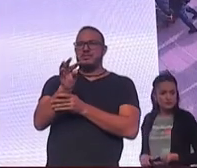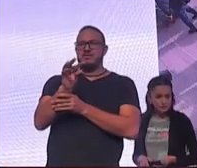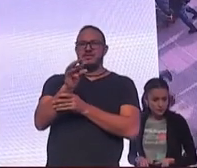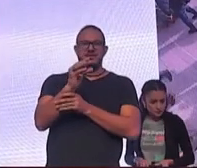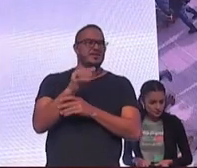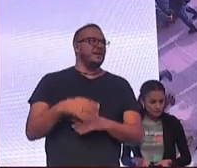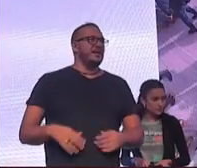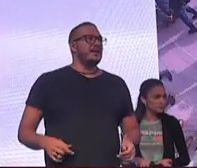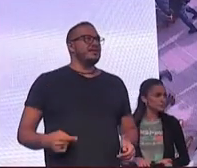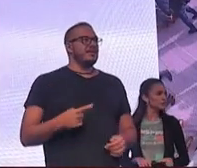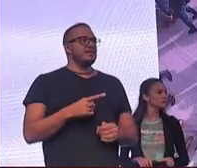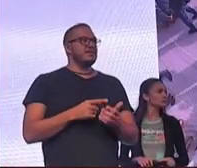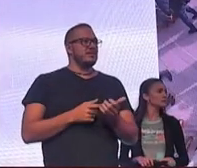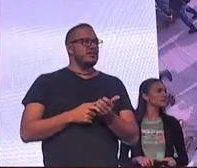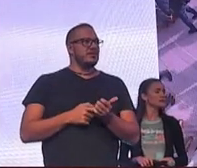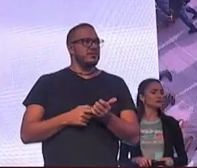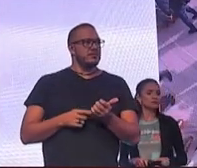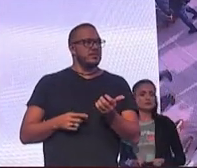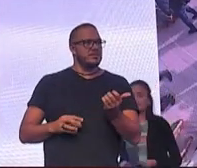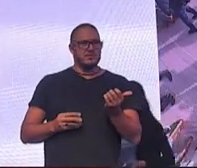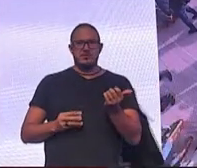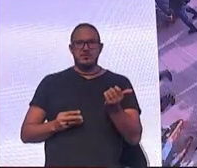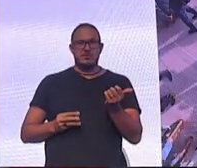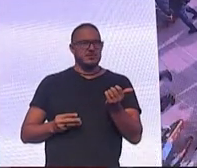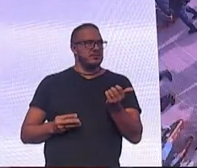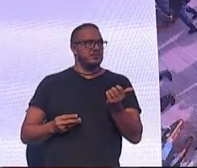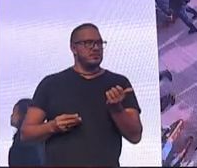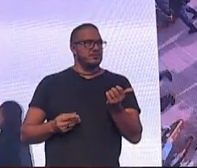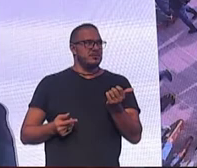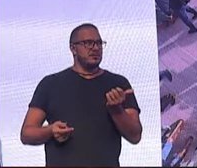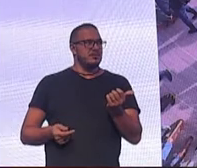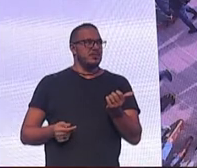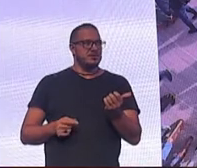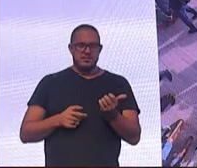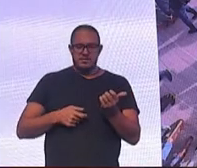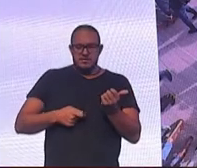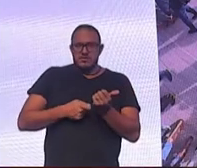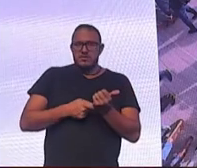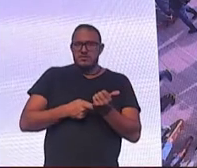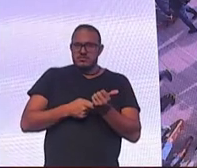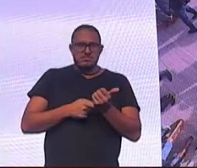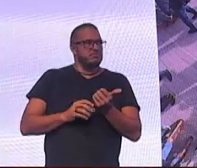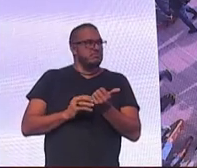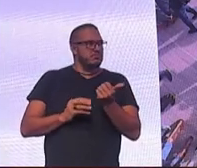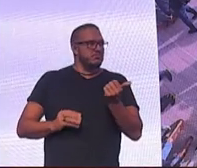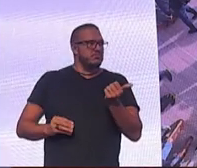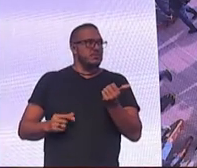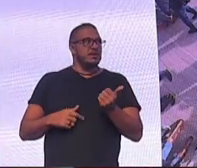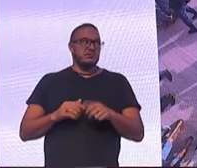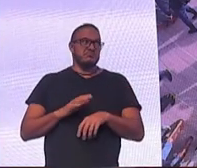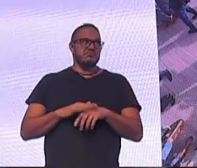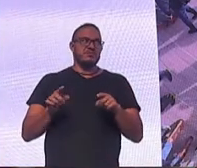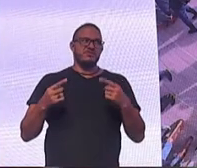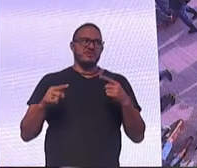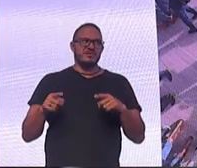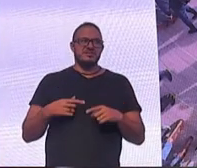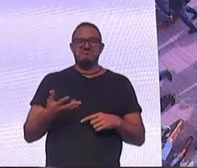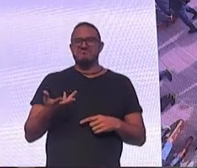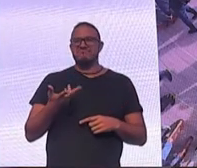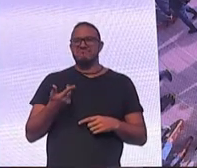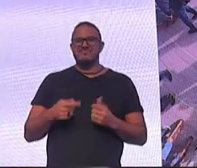você coloca, são todos os acessórios da câmera aqui. Você conecta. Ah, seria mais uma música também, quando a gente estiver tirando